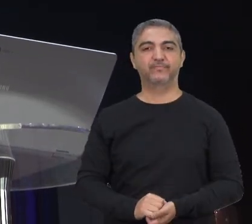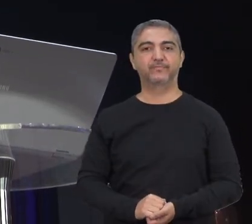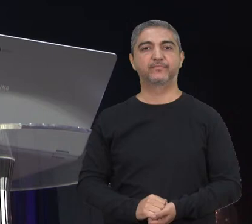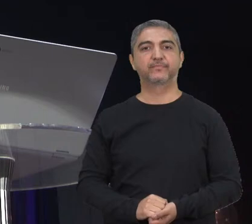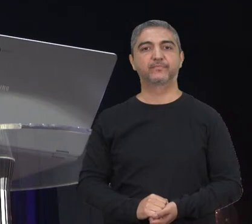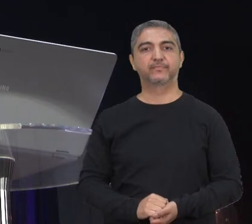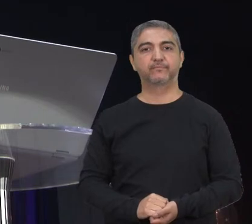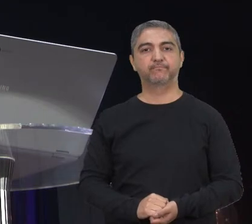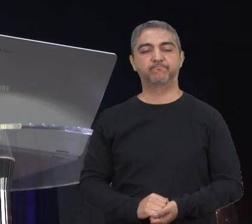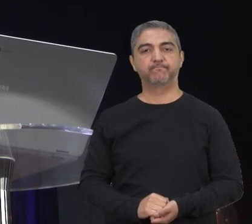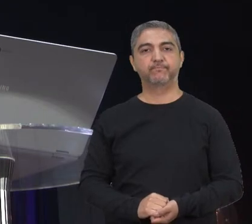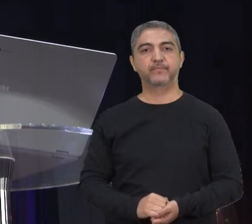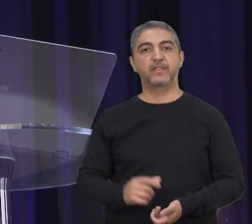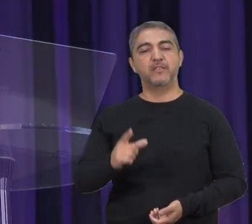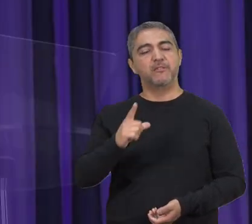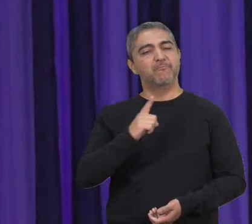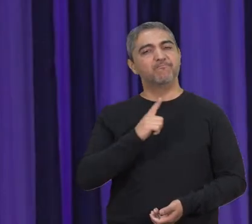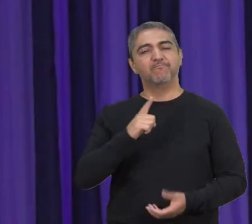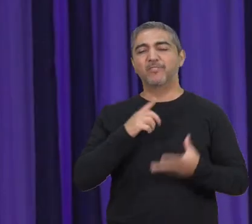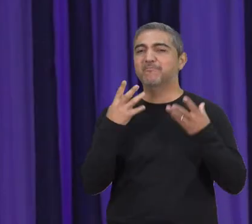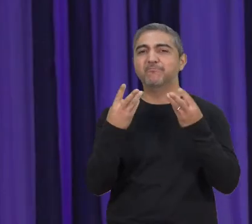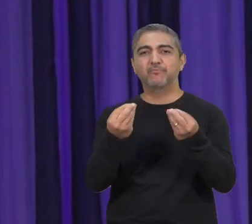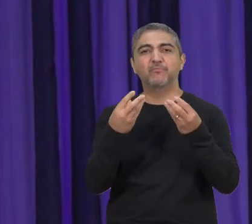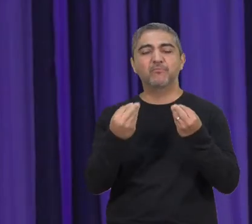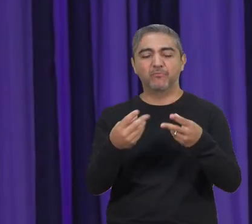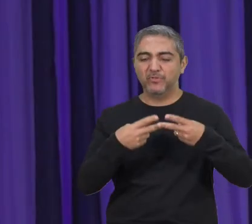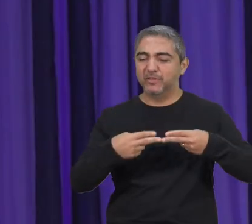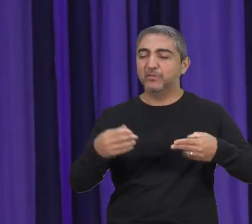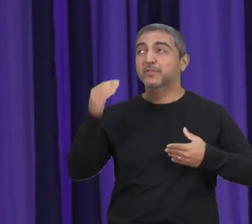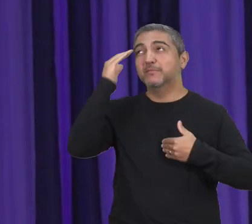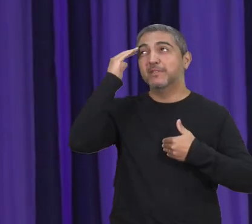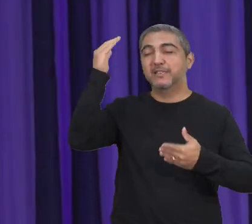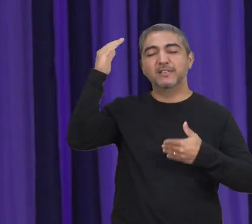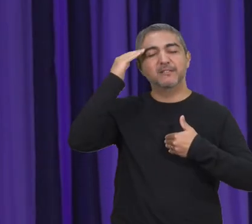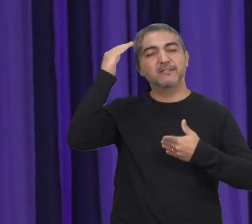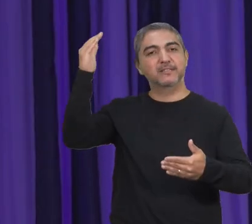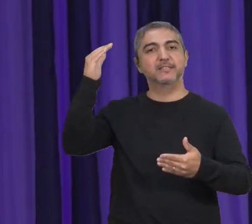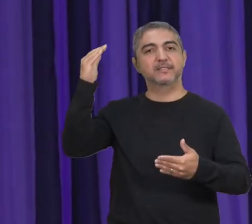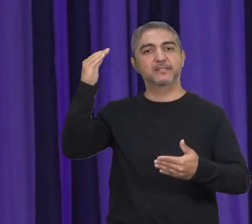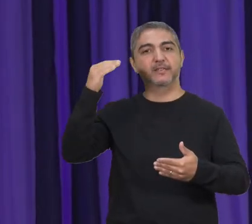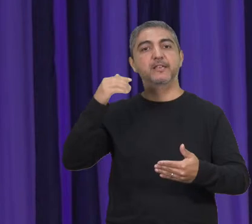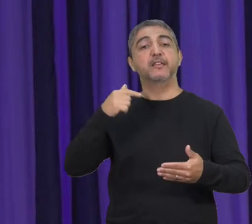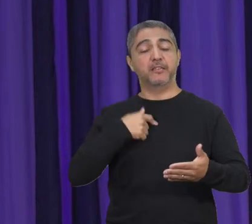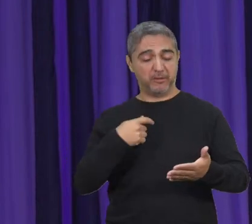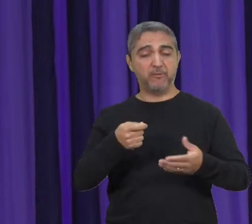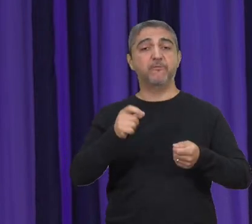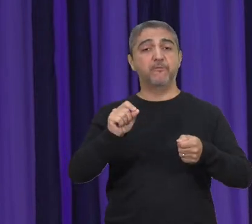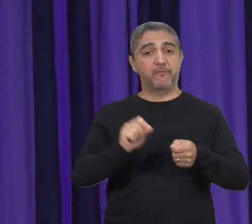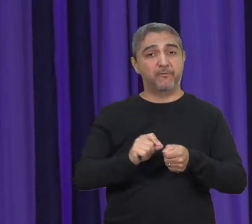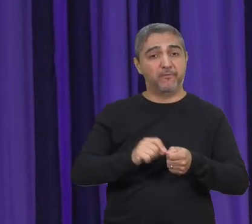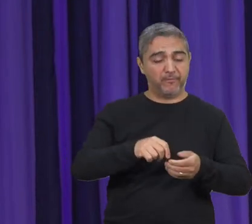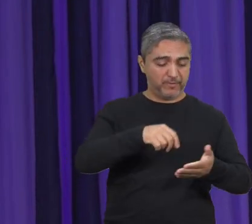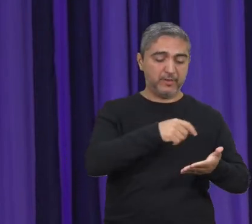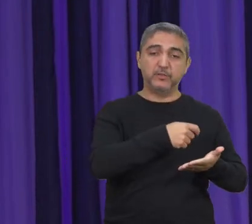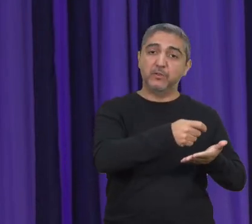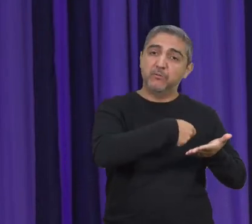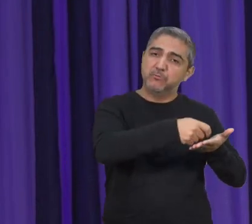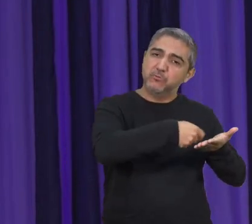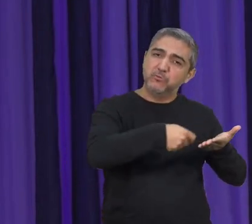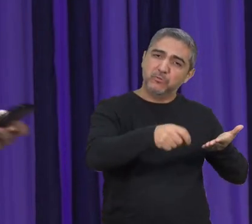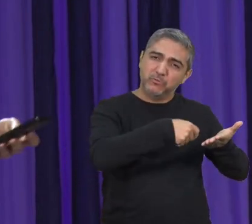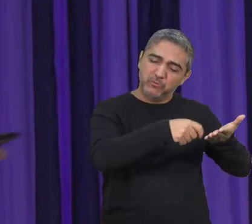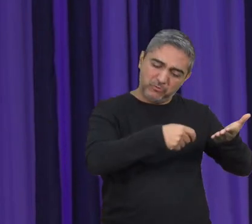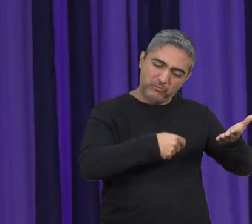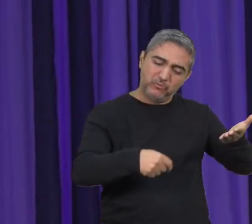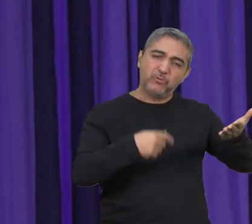tenho muita coisa para agradecer. Eu aproveitei essa devocional e eu fiz a minha listinha de gratidão. Aí, chegando aqui na